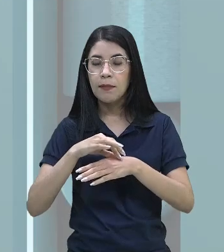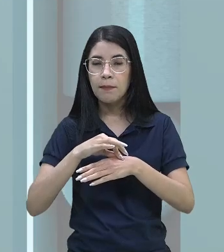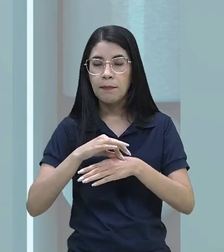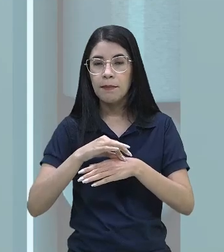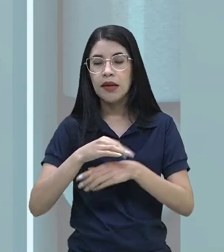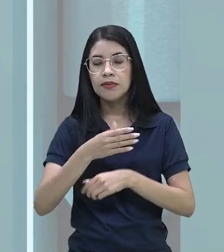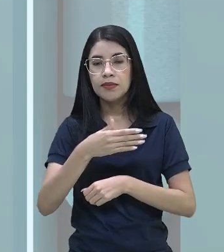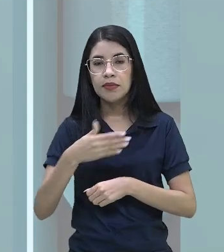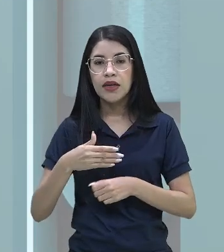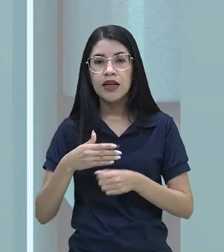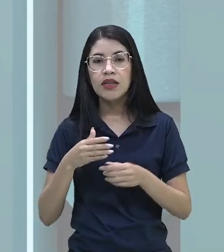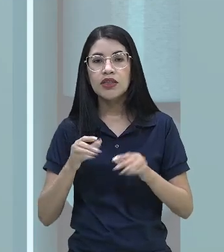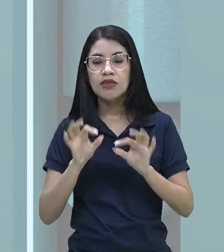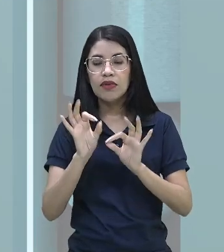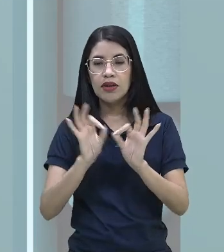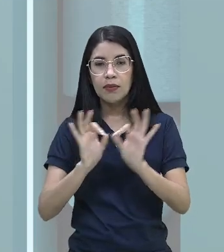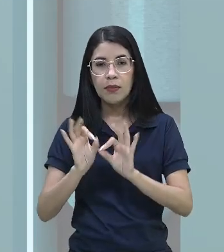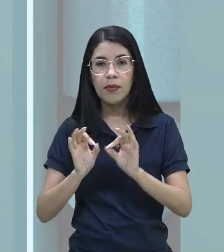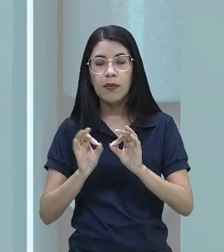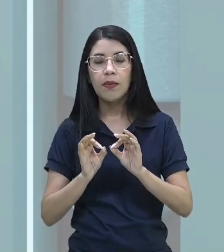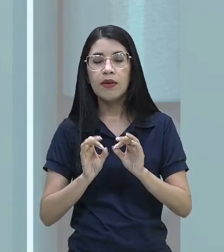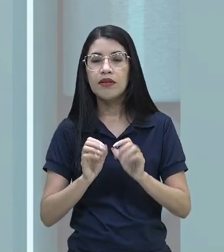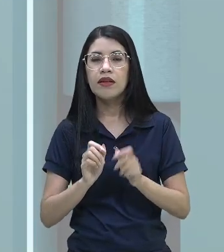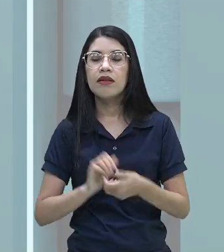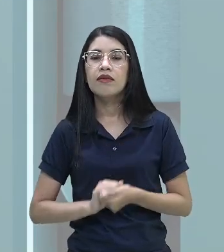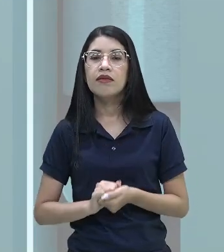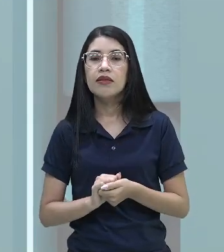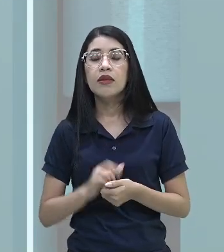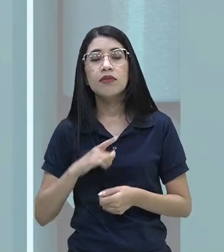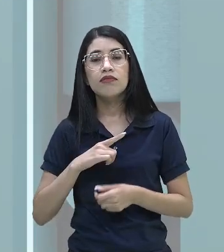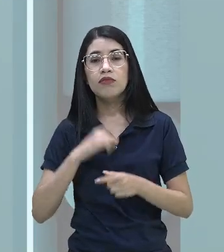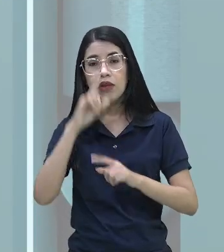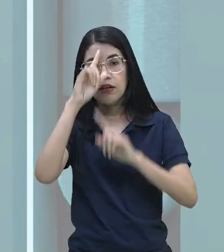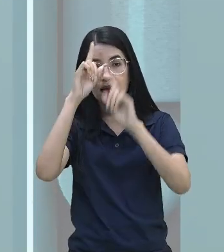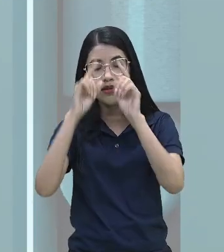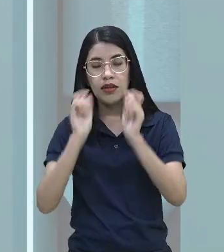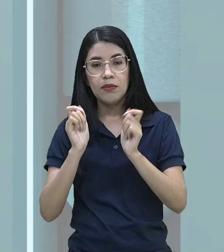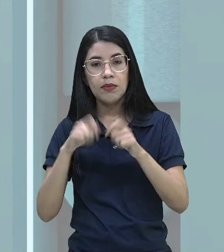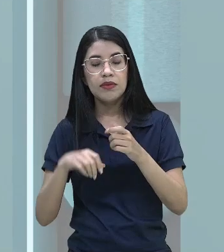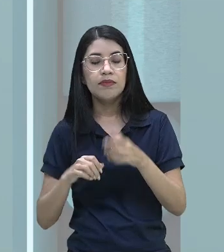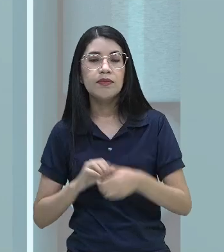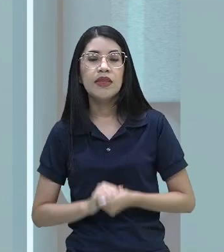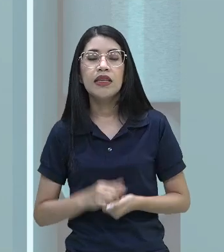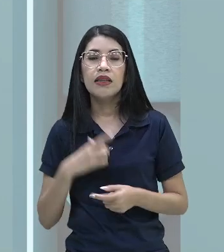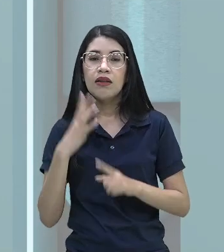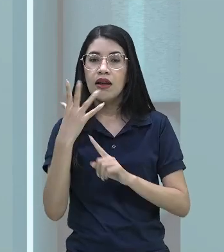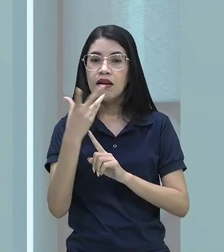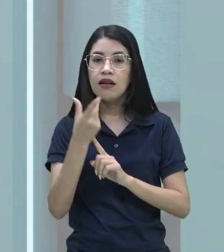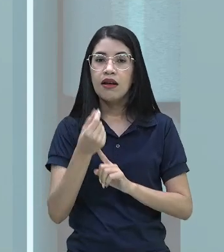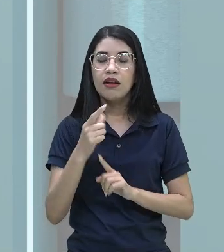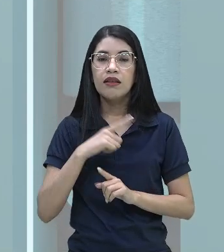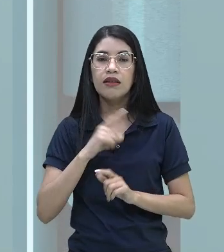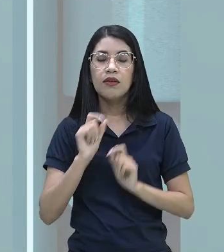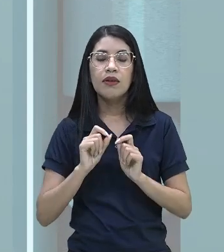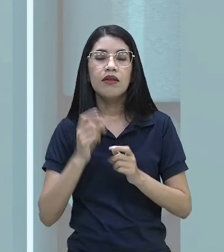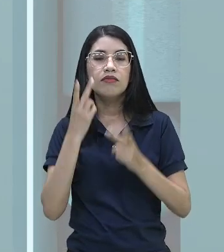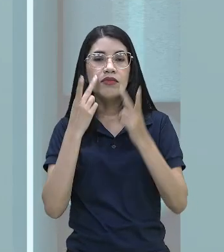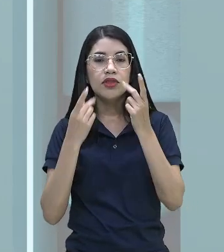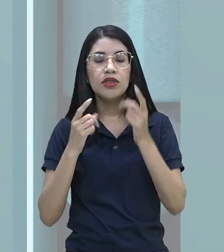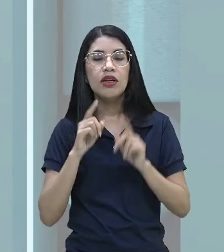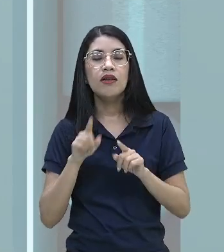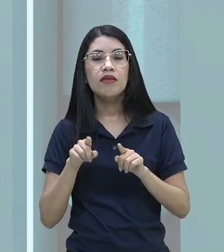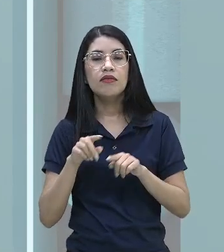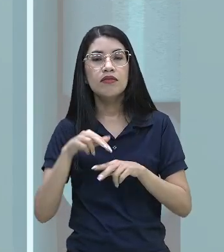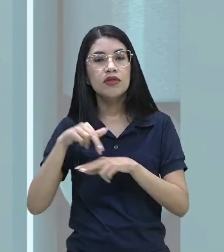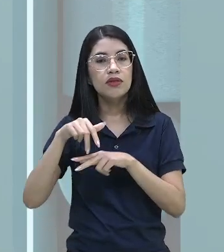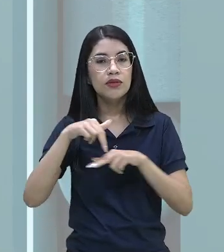e cortou e fez, então ele teve essa criatividade. Então a arte vem trazendo a questão do teatro de sombra, quando ele